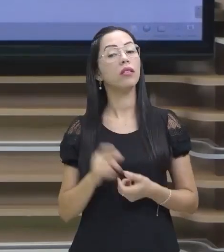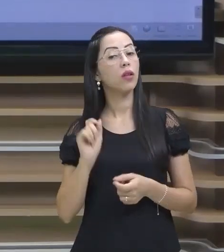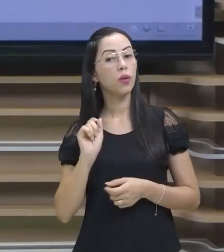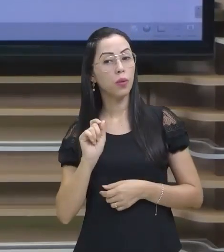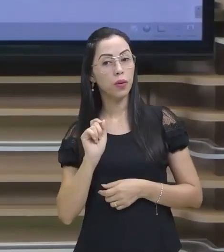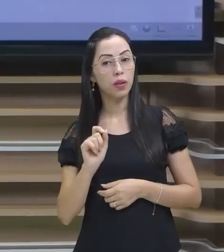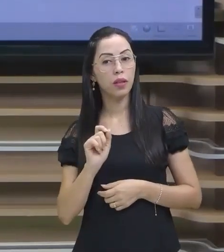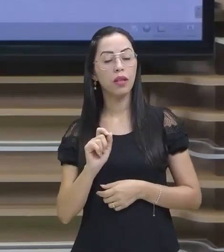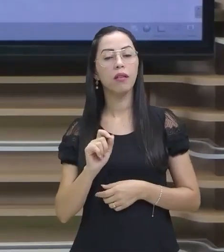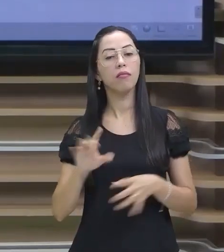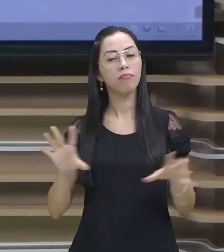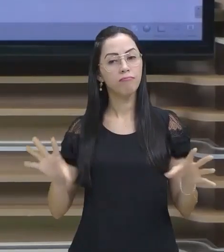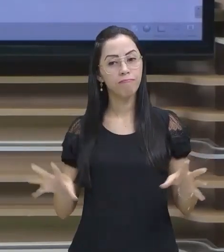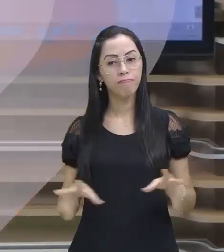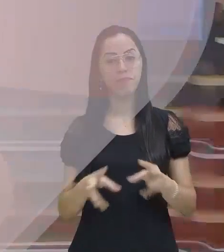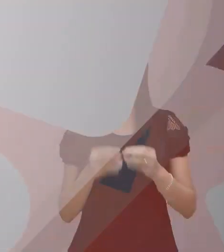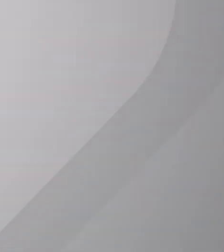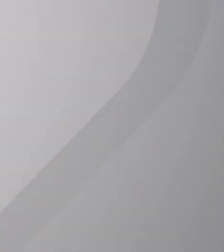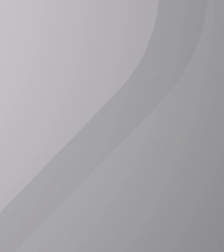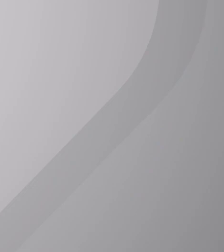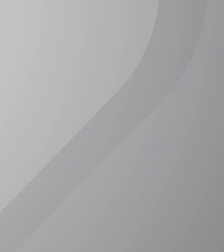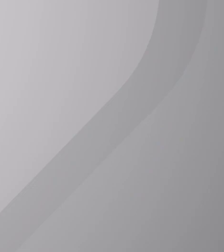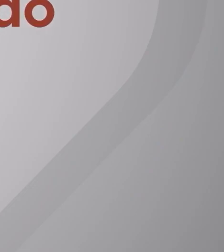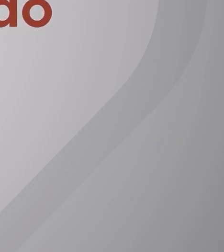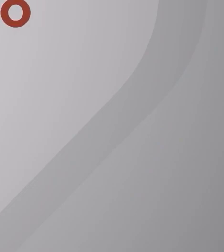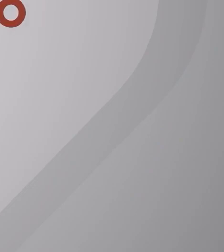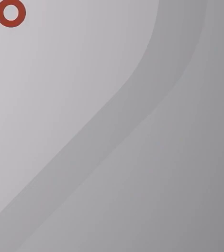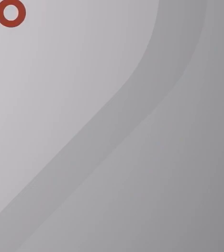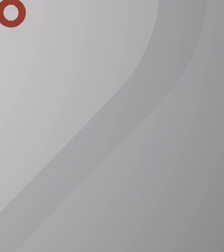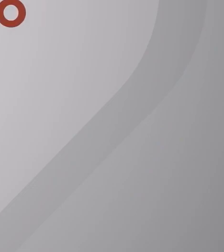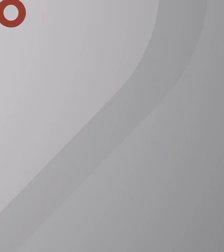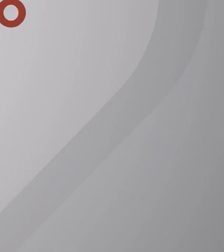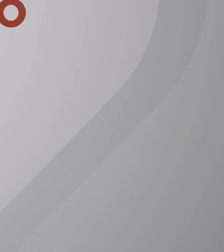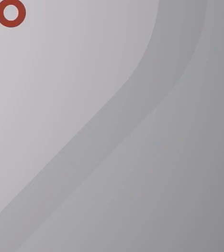nós aprendemos na nossa aula de hoje.